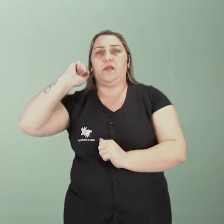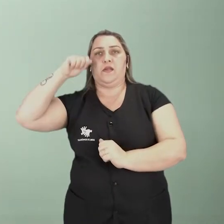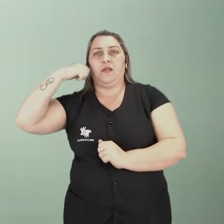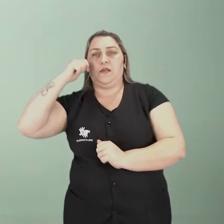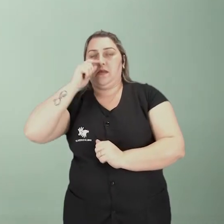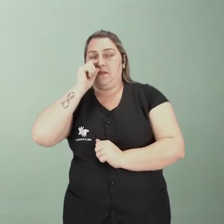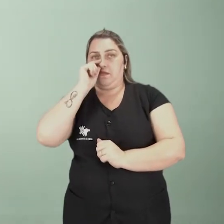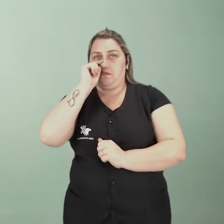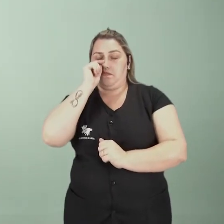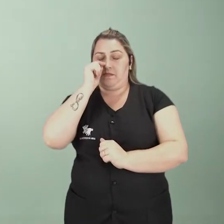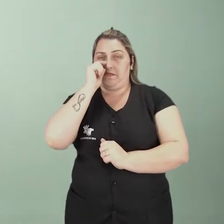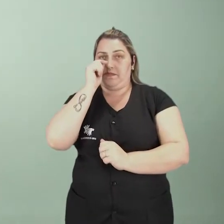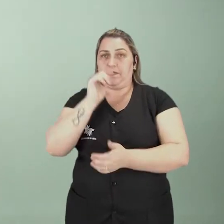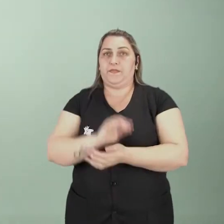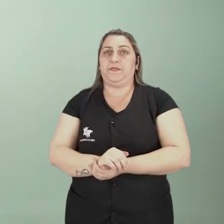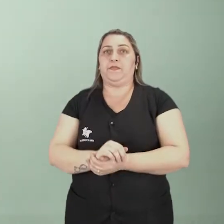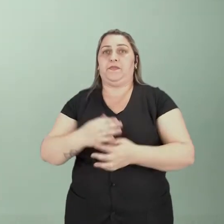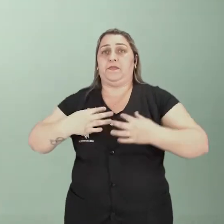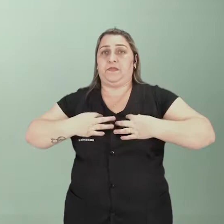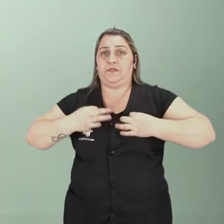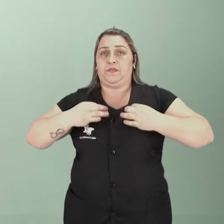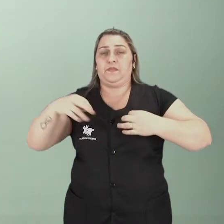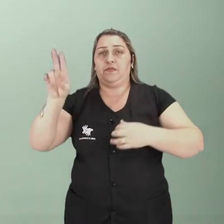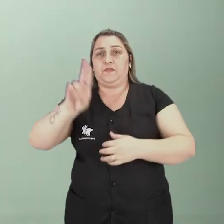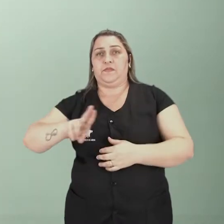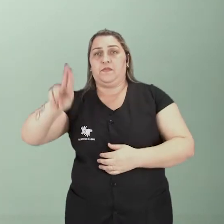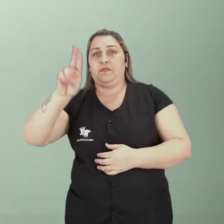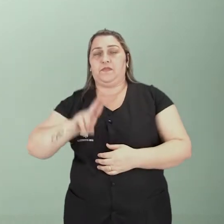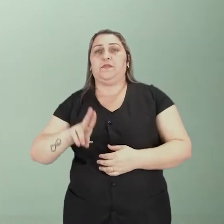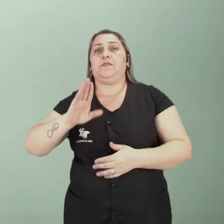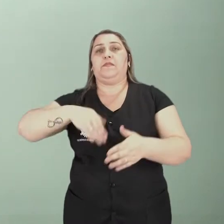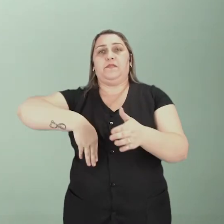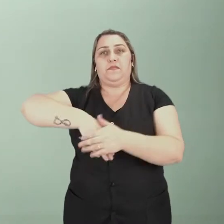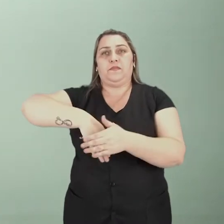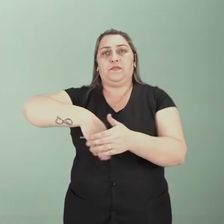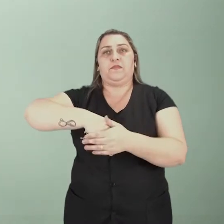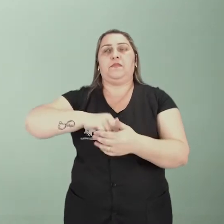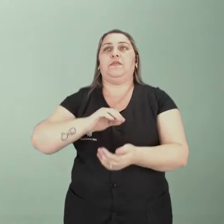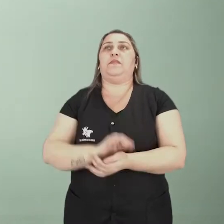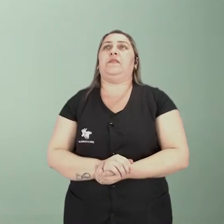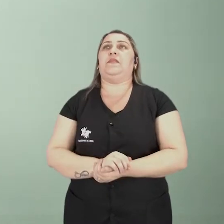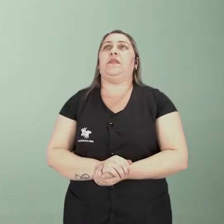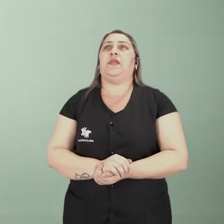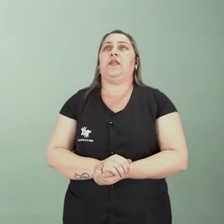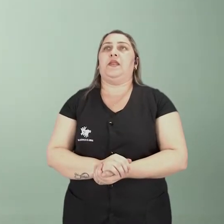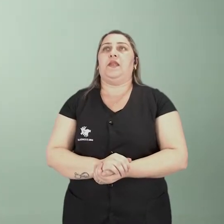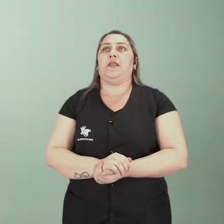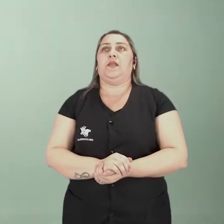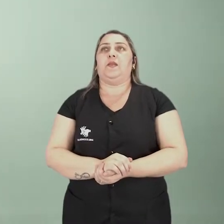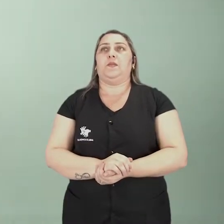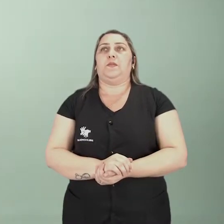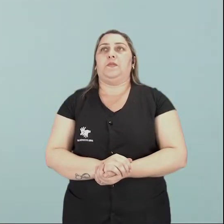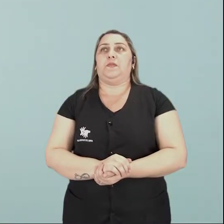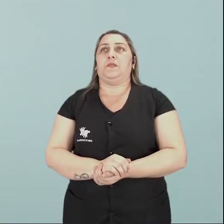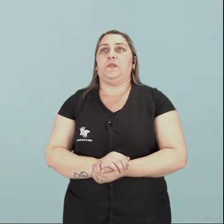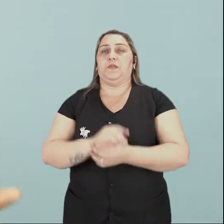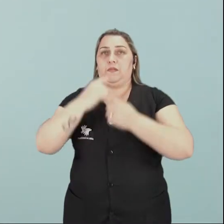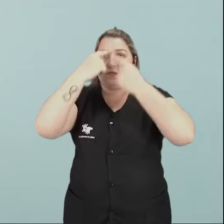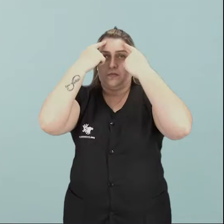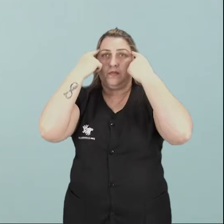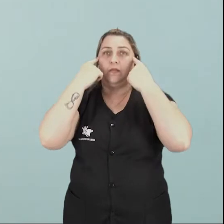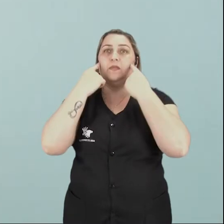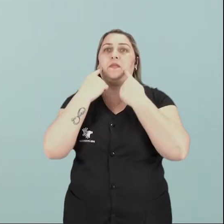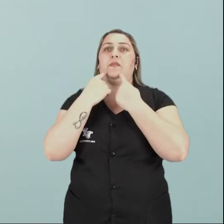né, estarão vestidos, caracterizados como jogadores de futebol e com a caracterização no rosto